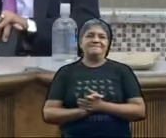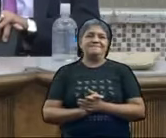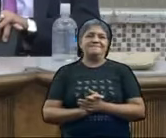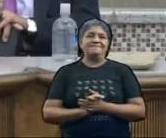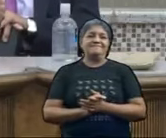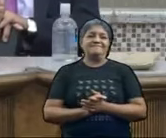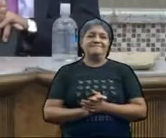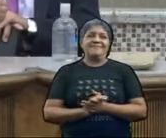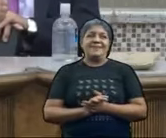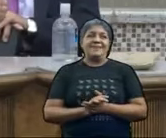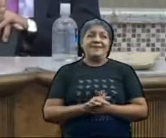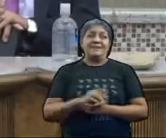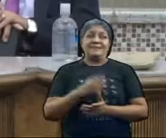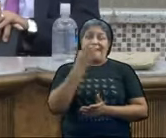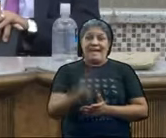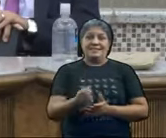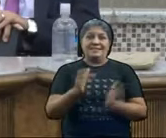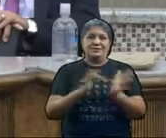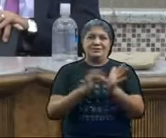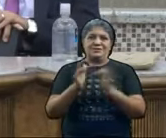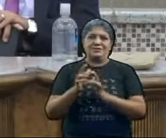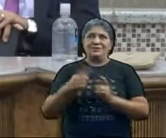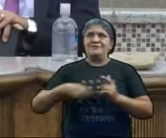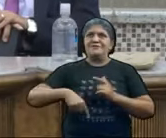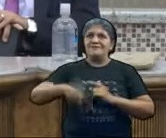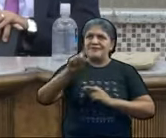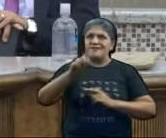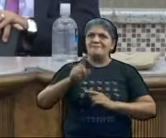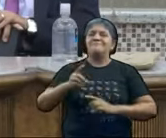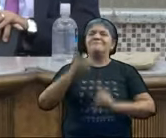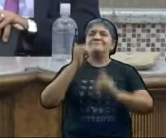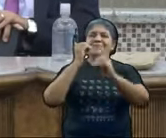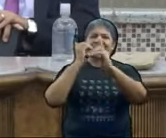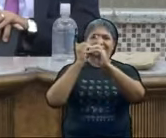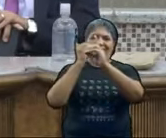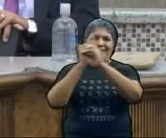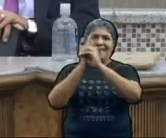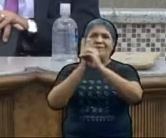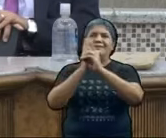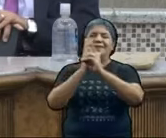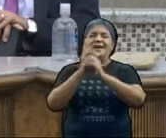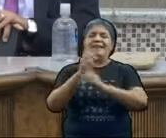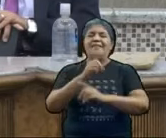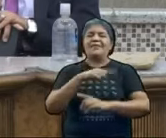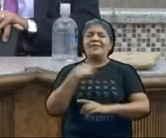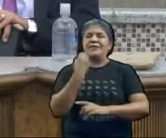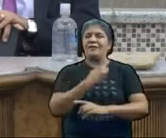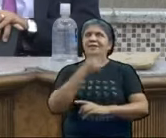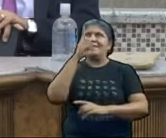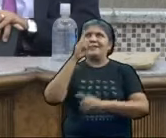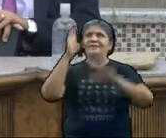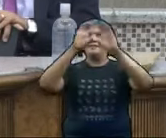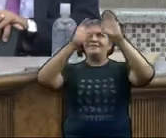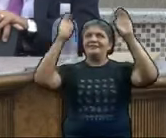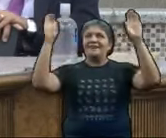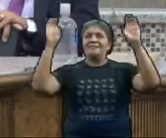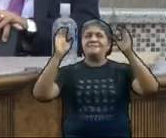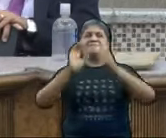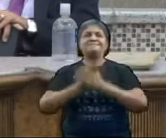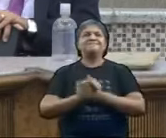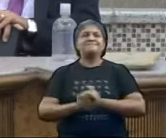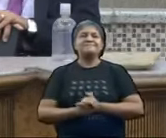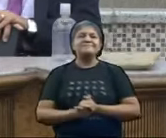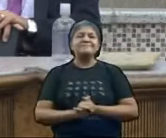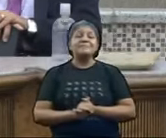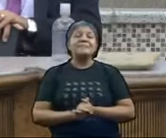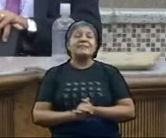Há um segundo grupo também. Ficarão de fora aqueles que moralmente aqui neste